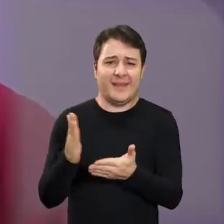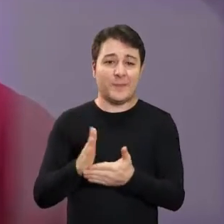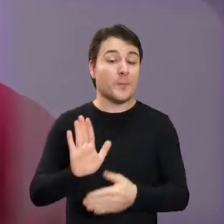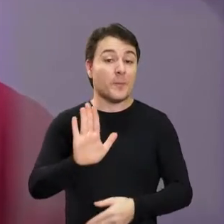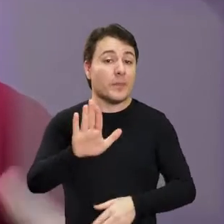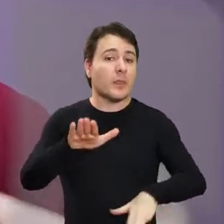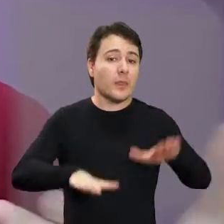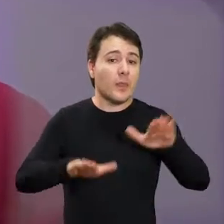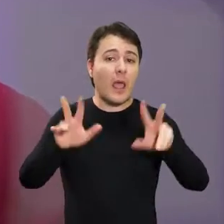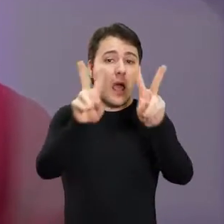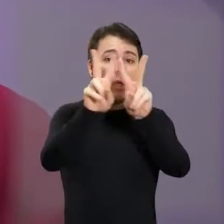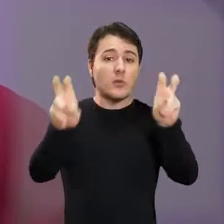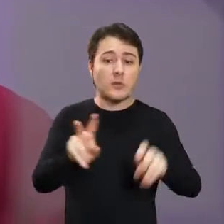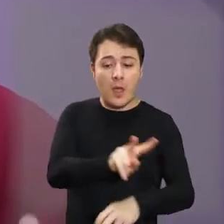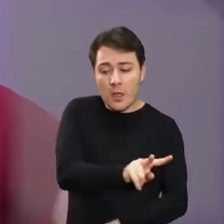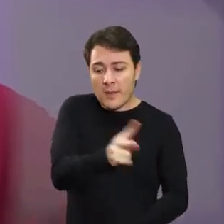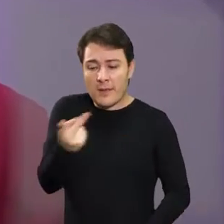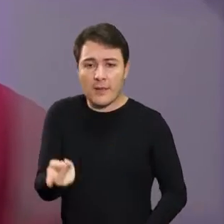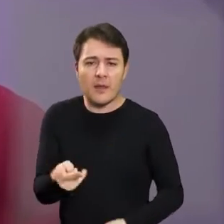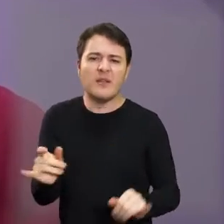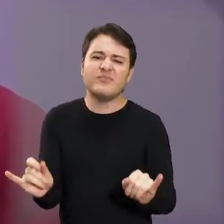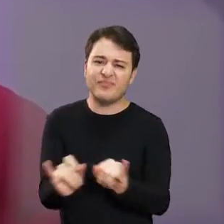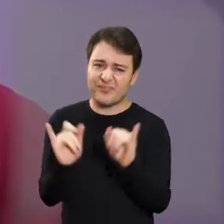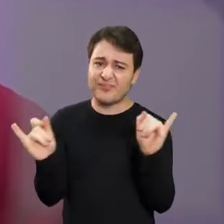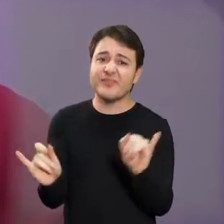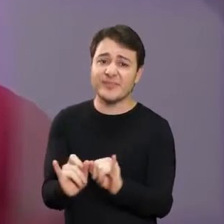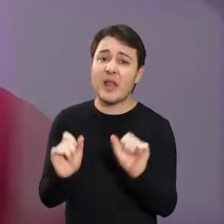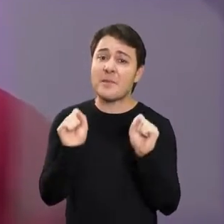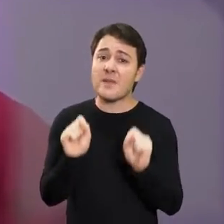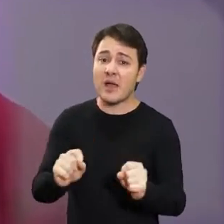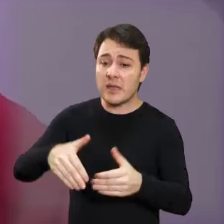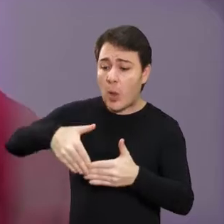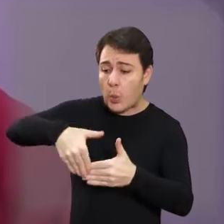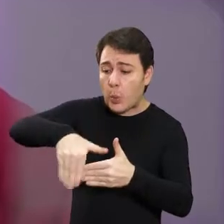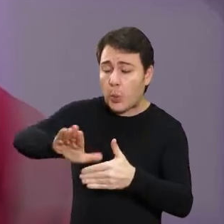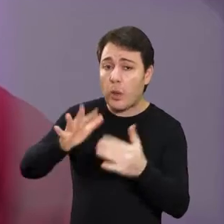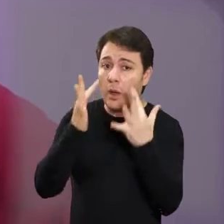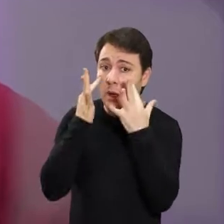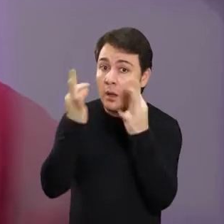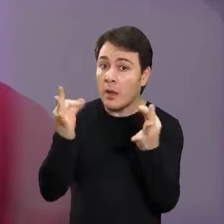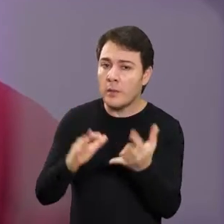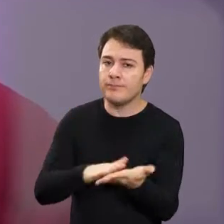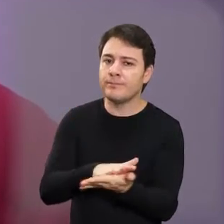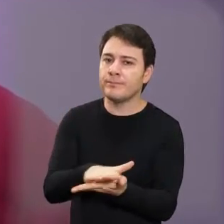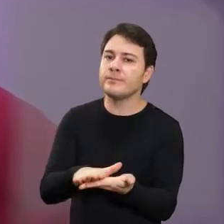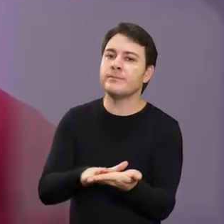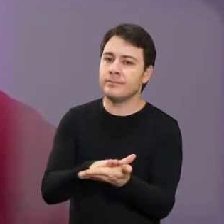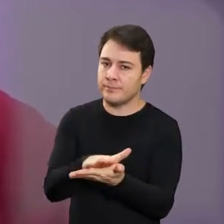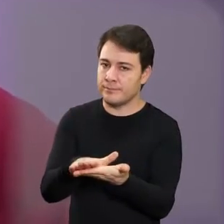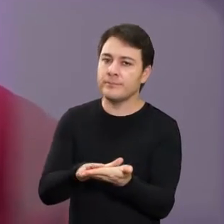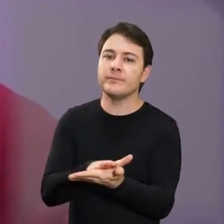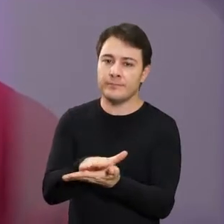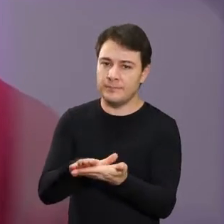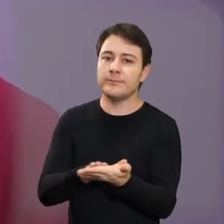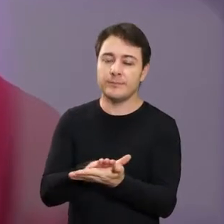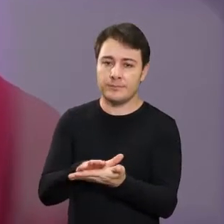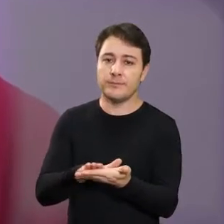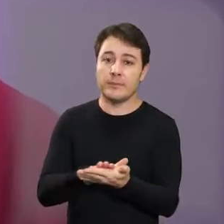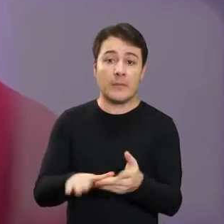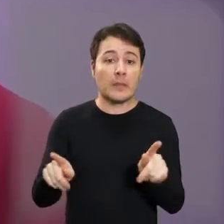talvez isso implique numa banalização do assunto que muitas vezes acaba não sendo administrada de forma